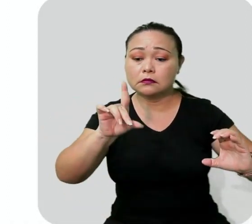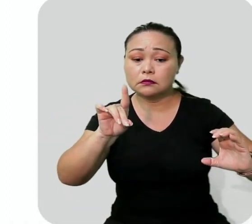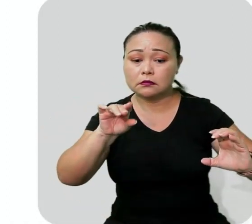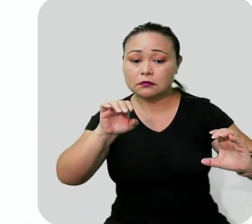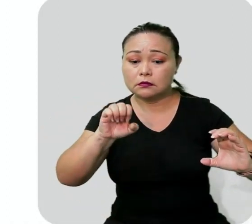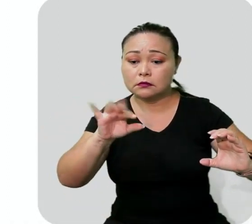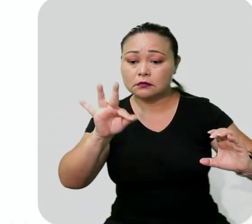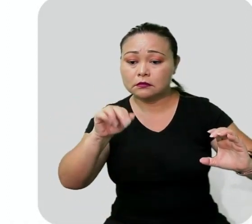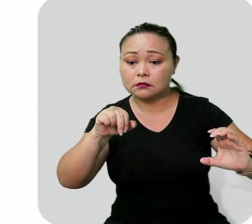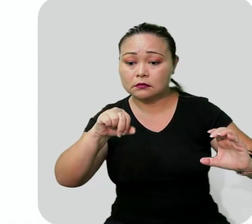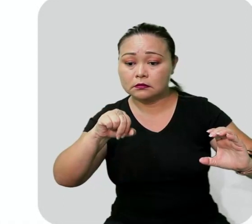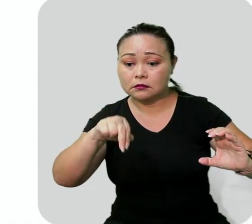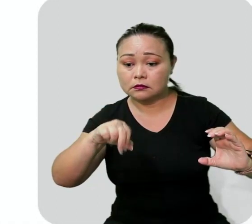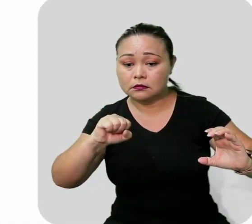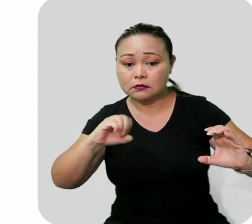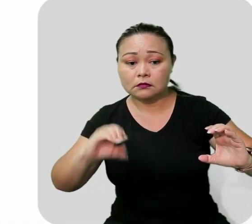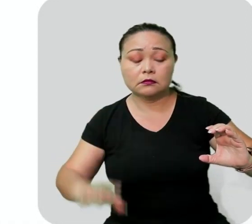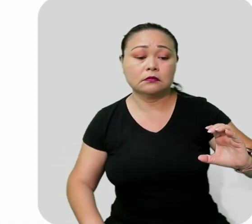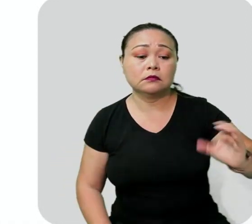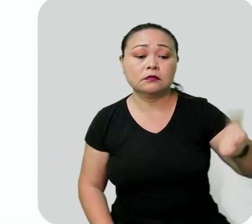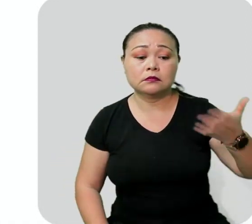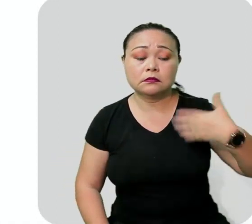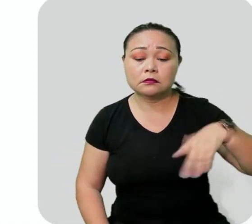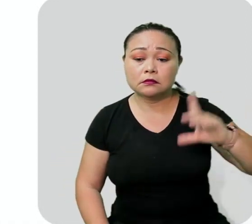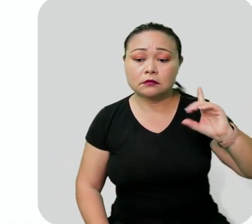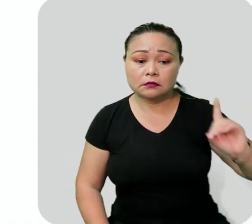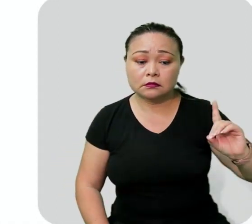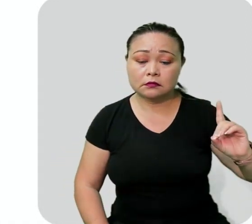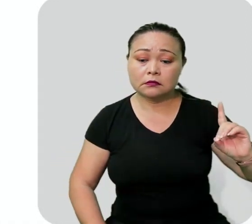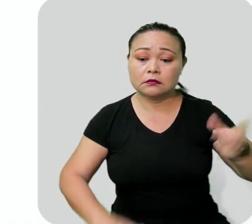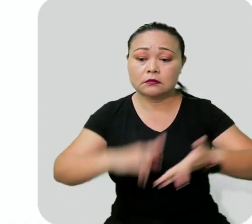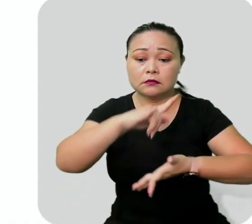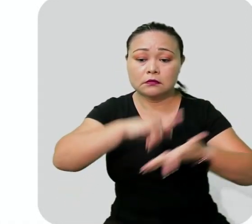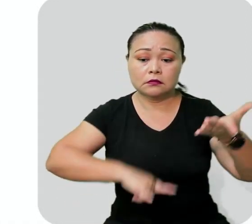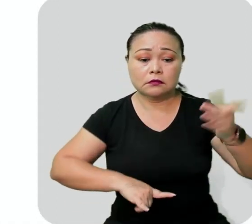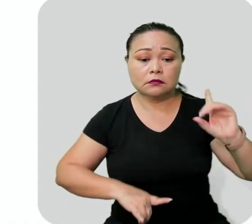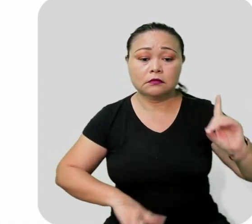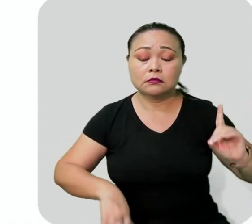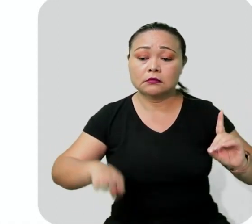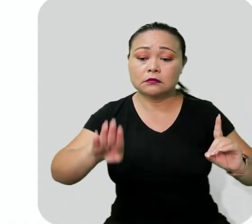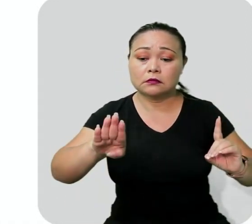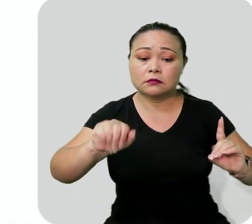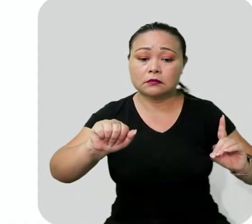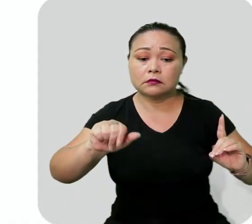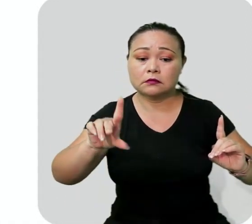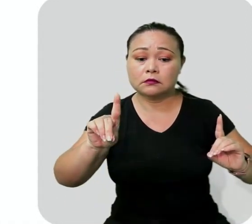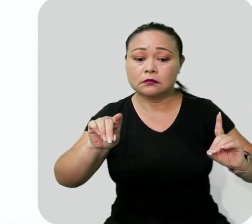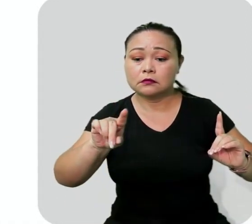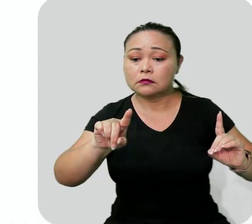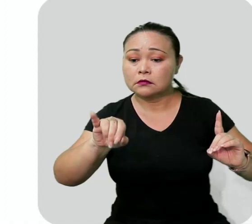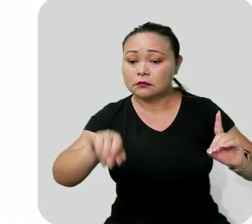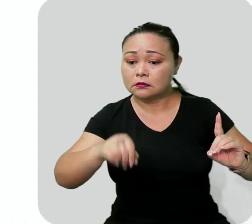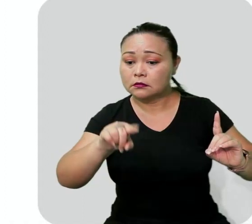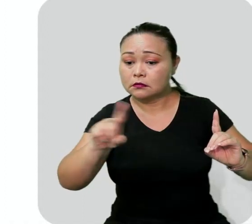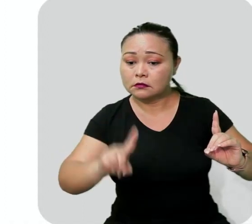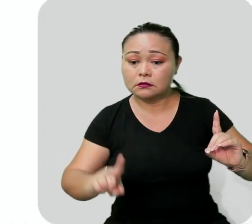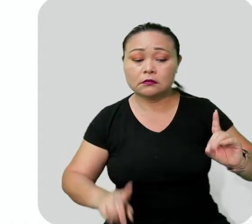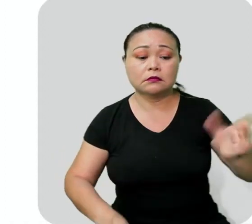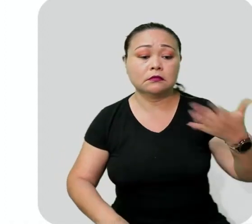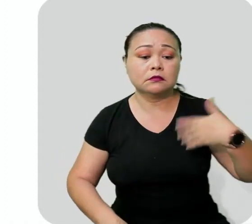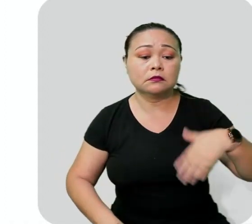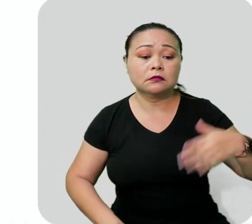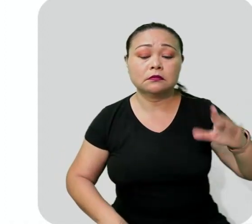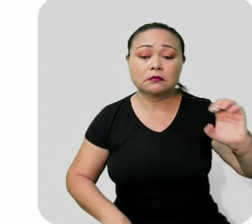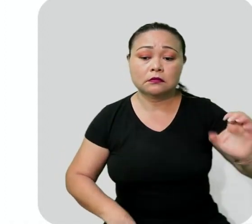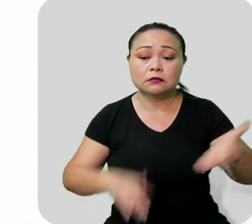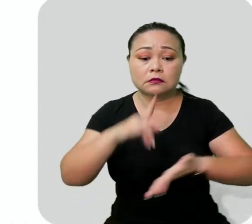C, Tratado de Ildefonso. Letra D, Tratado de Badajoz. Ou